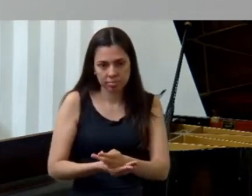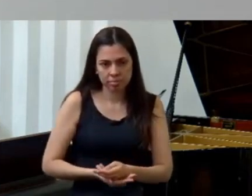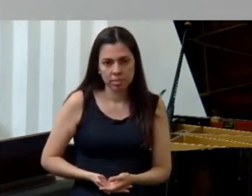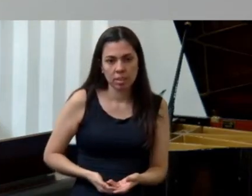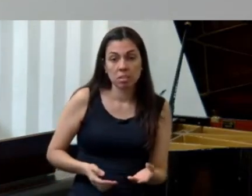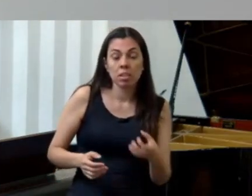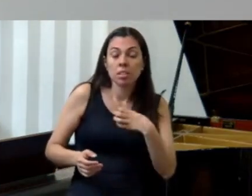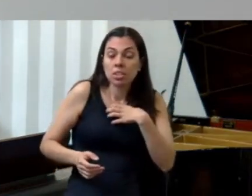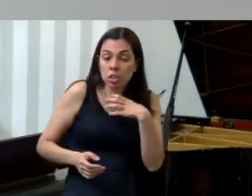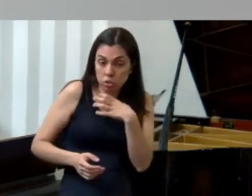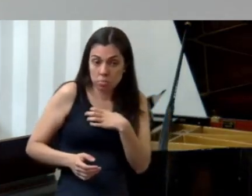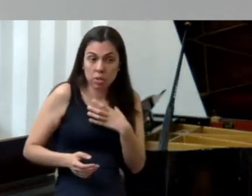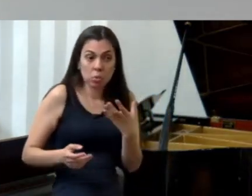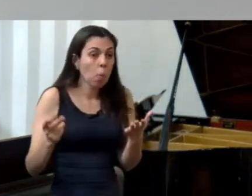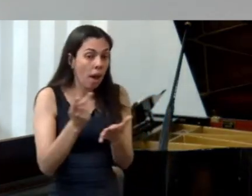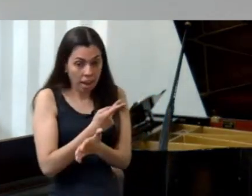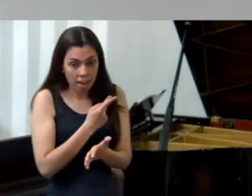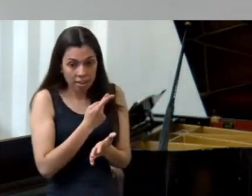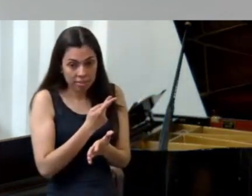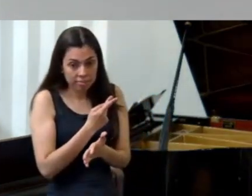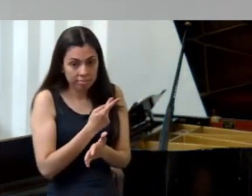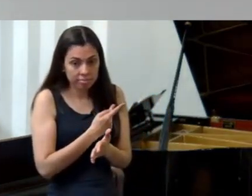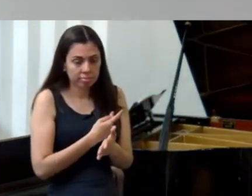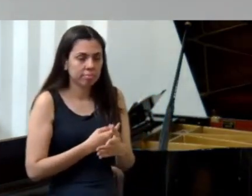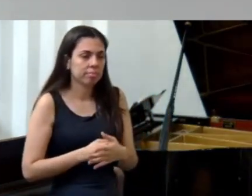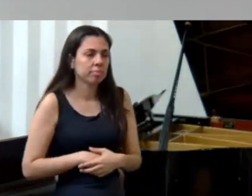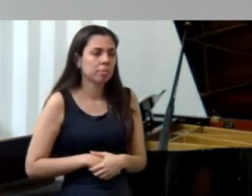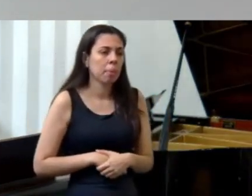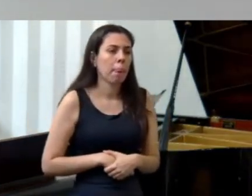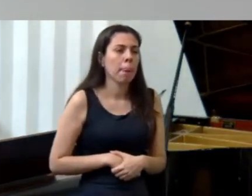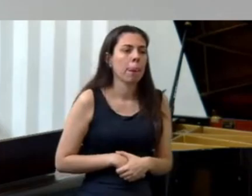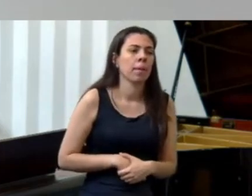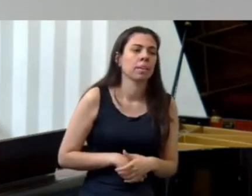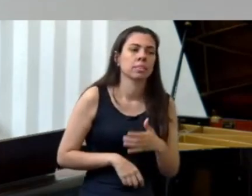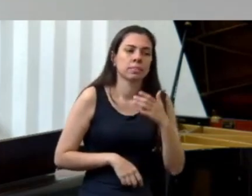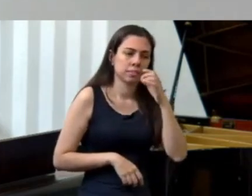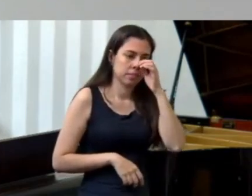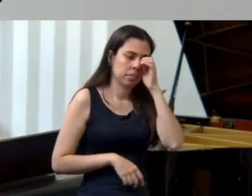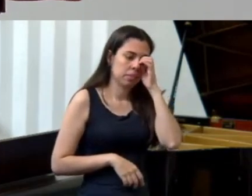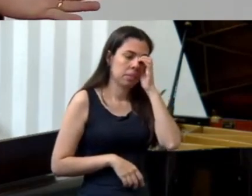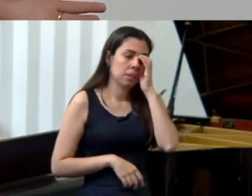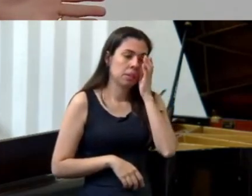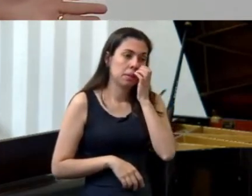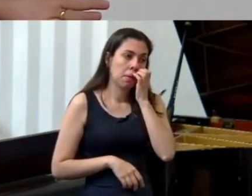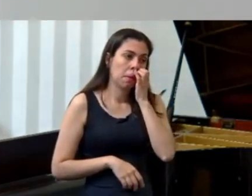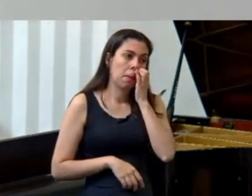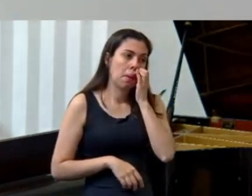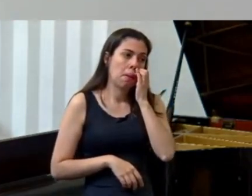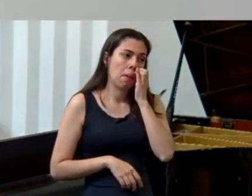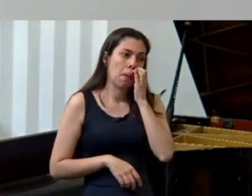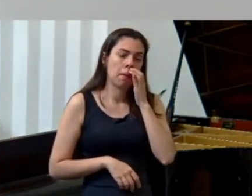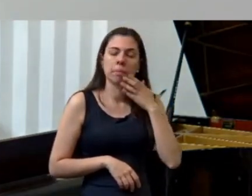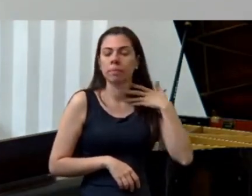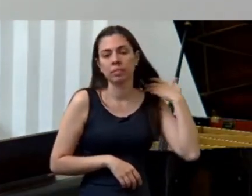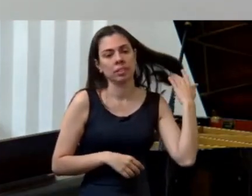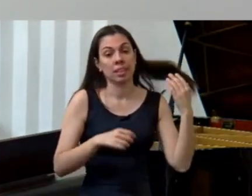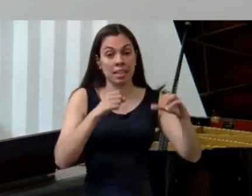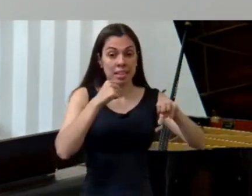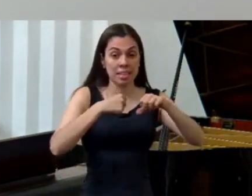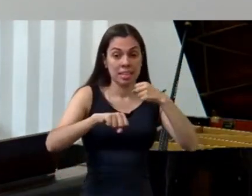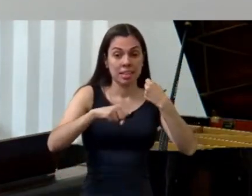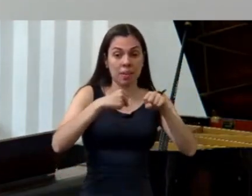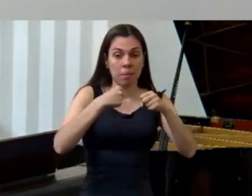na tristeza deles. O salmista no Salmo 42 fala: Senhor, por que o Senhor se esqueceu de mim?